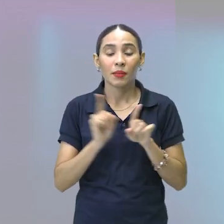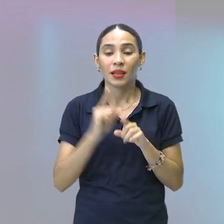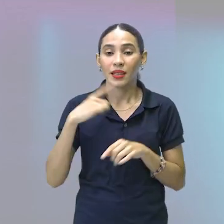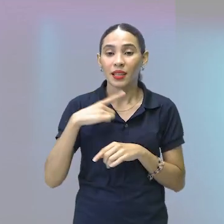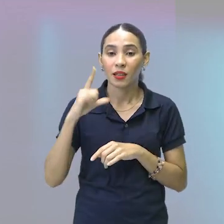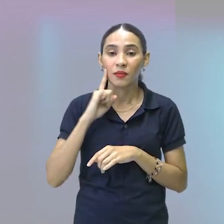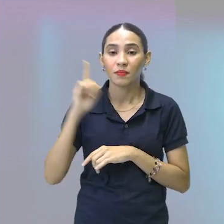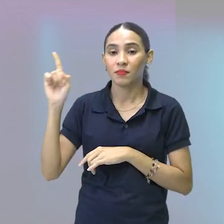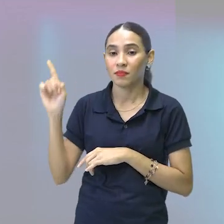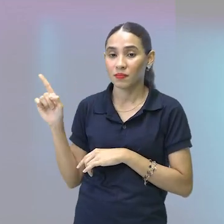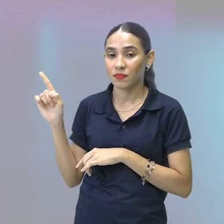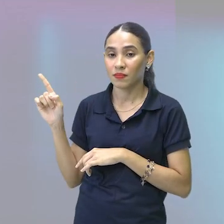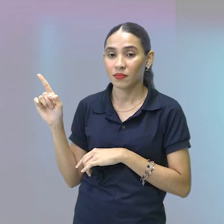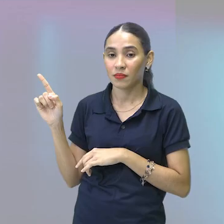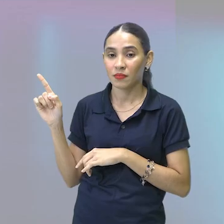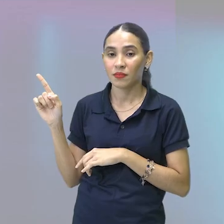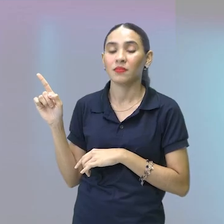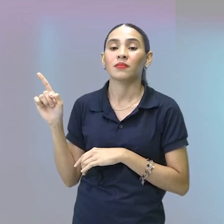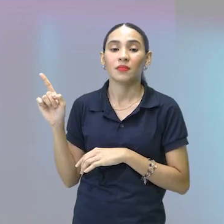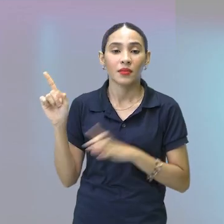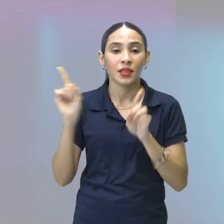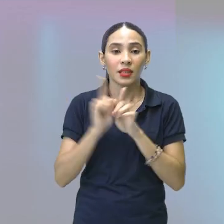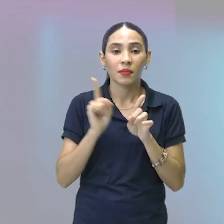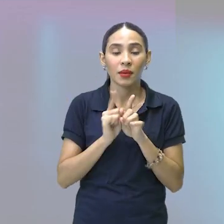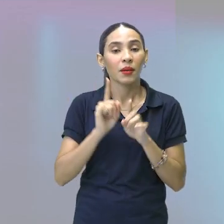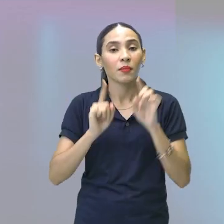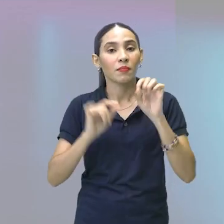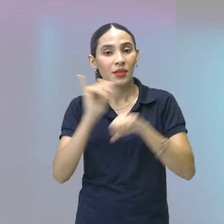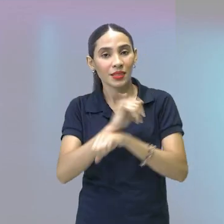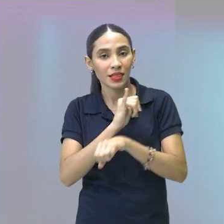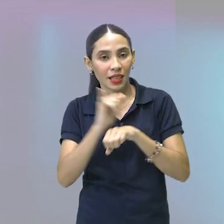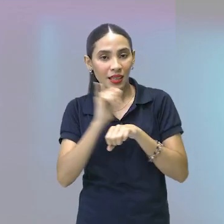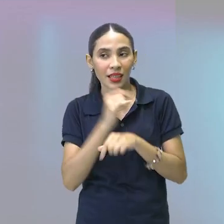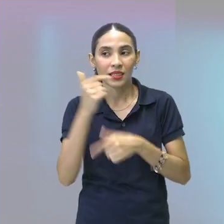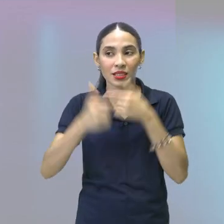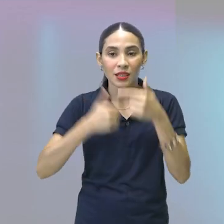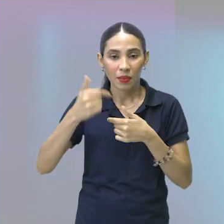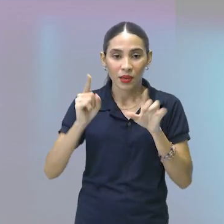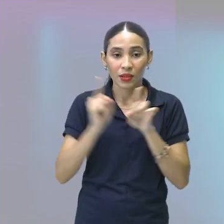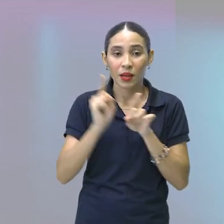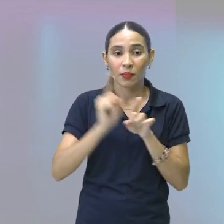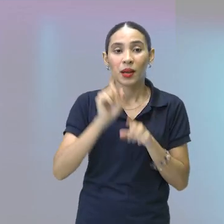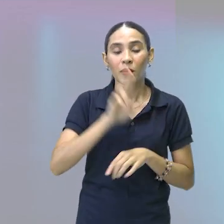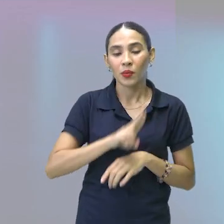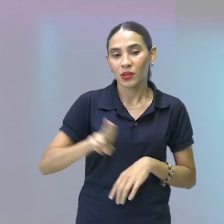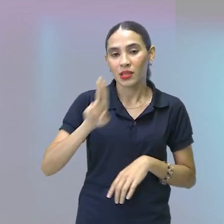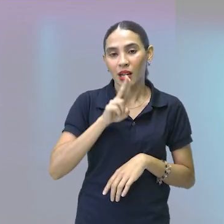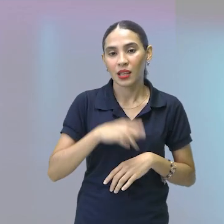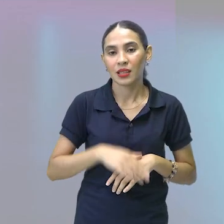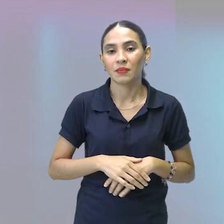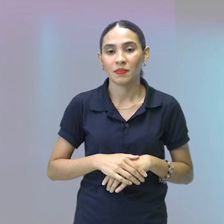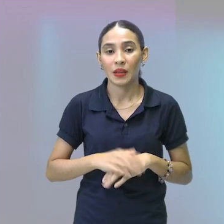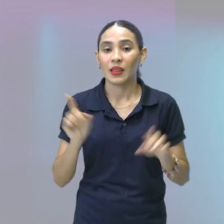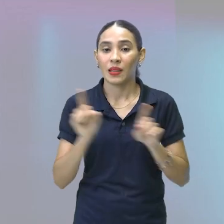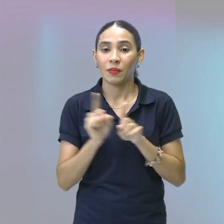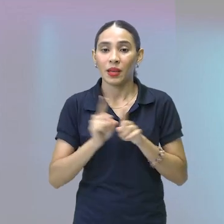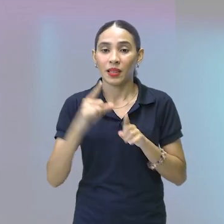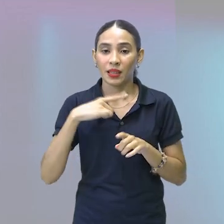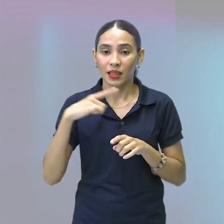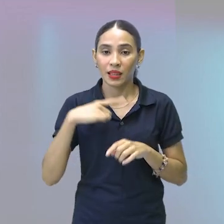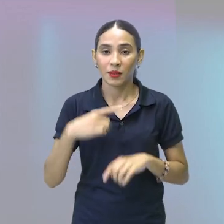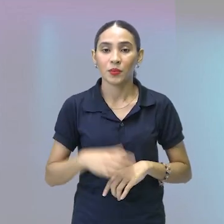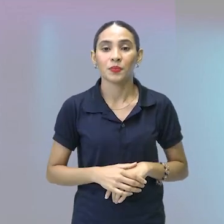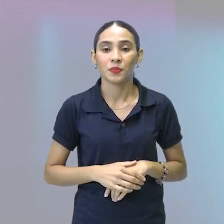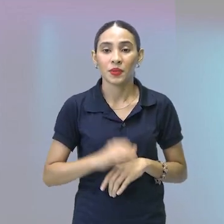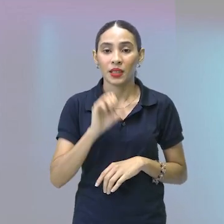Temos também o Microsoft Teams, que é uma ferramenta também de trabalho muito utilizada. Nós temos também